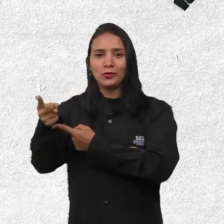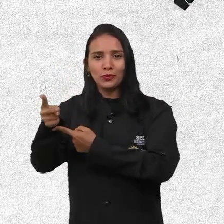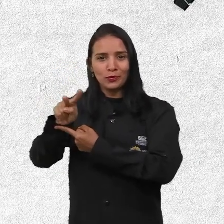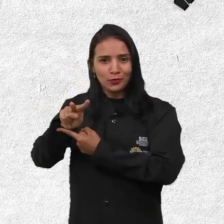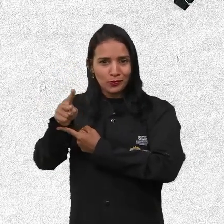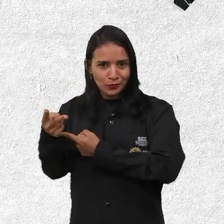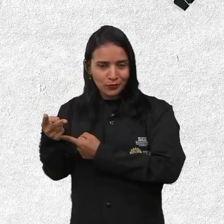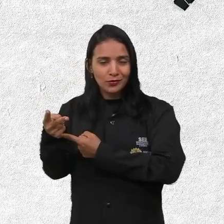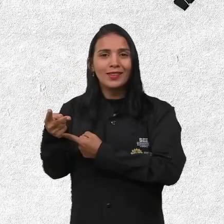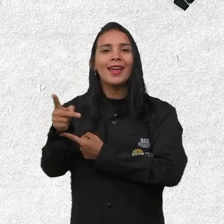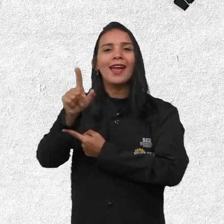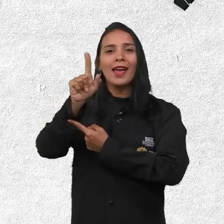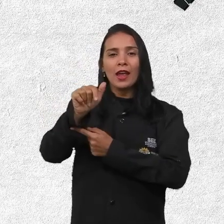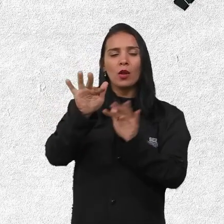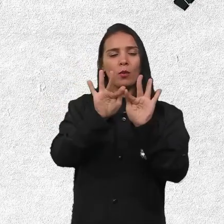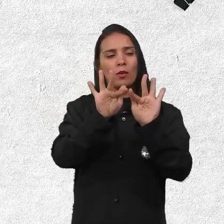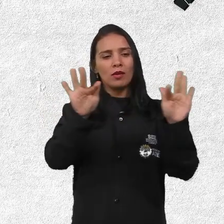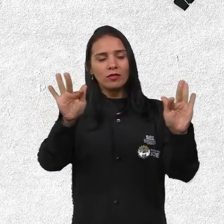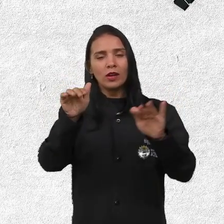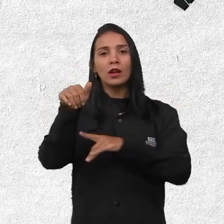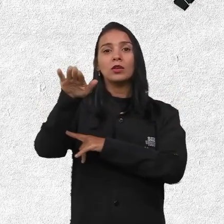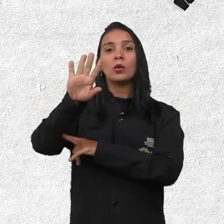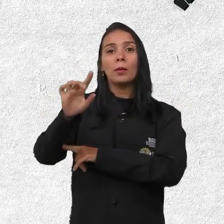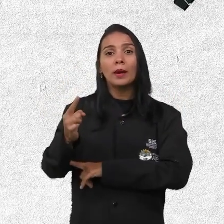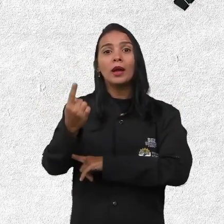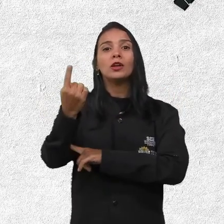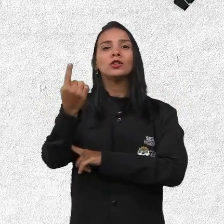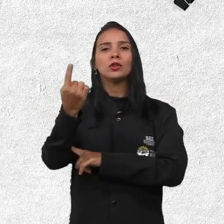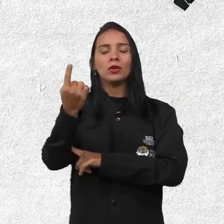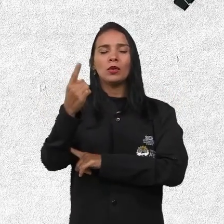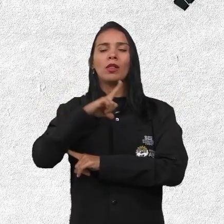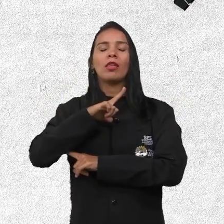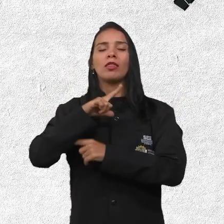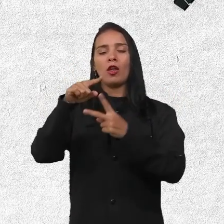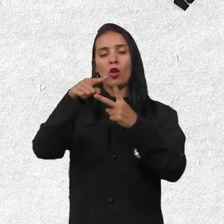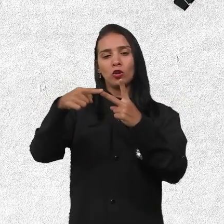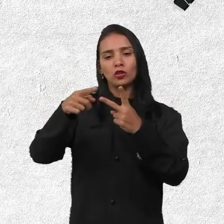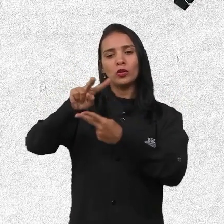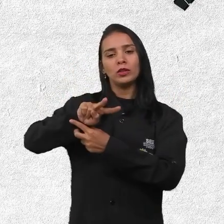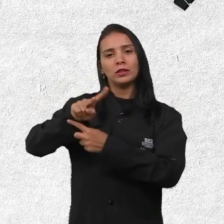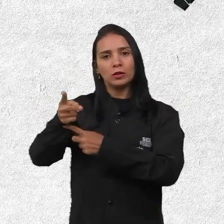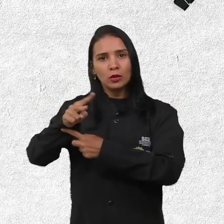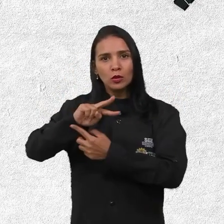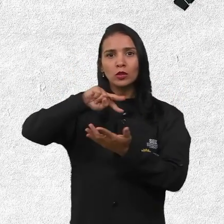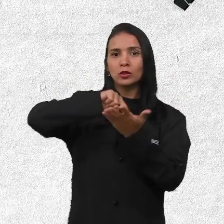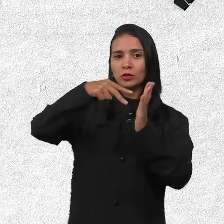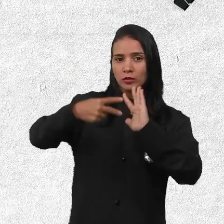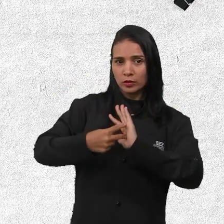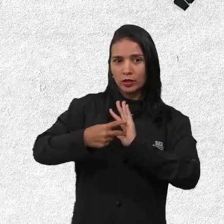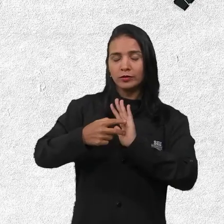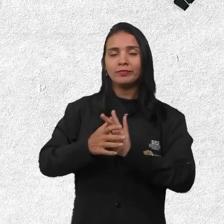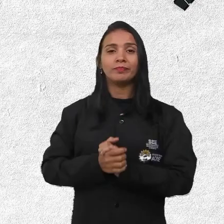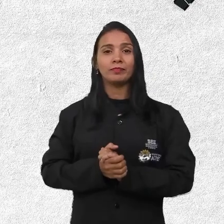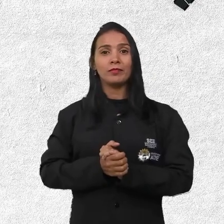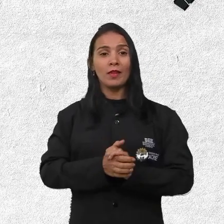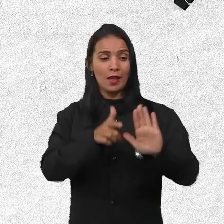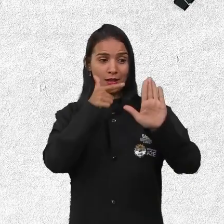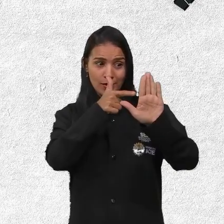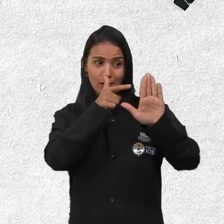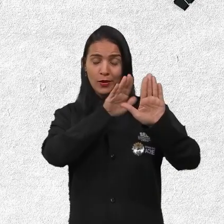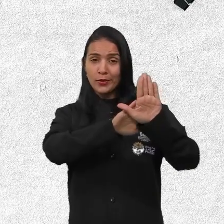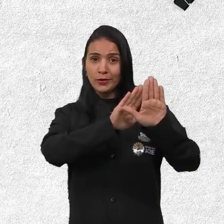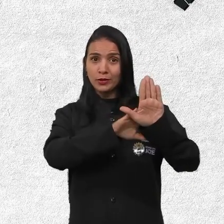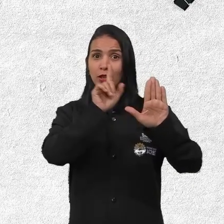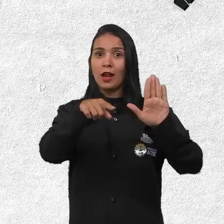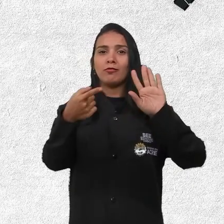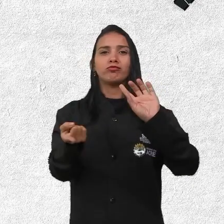um significado, um dos sentidos gera humor. A ironia, ela diz o contrário do que se